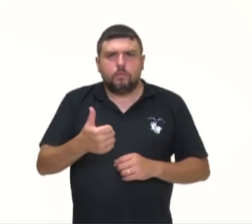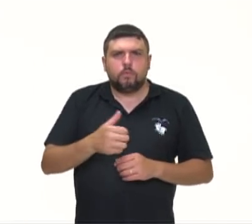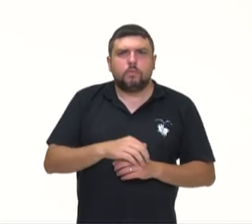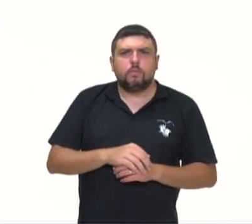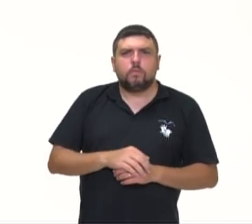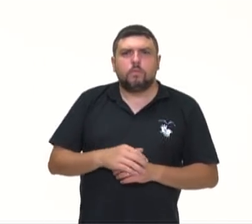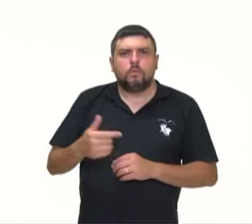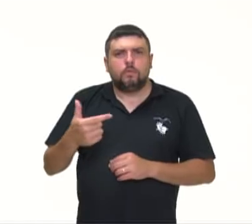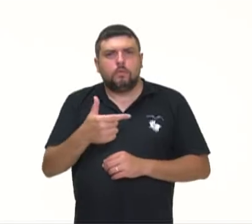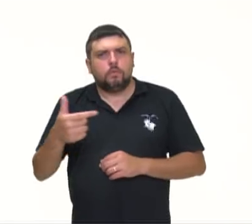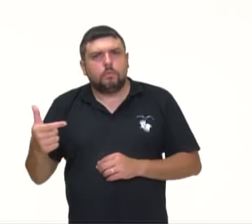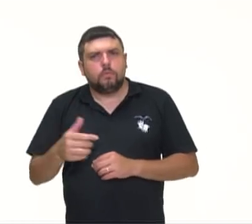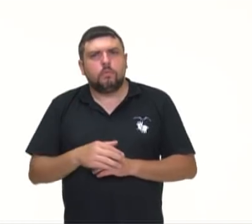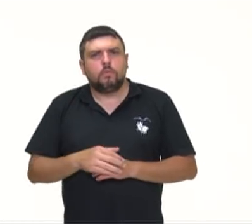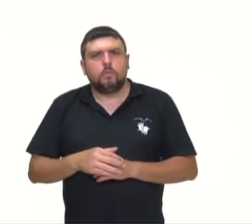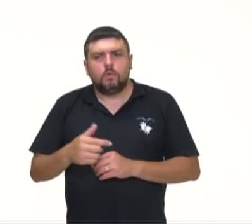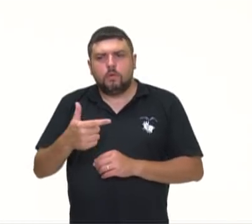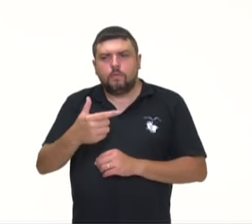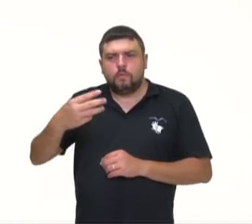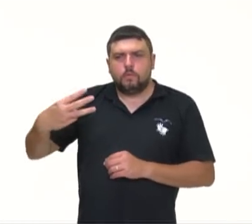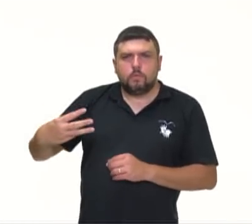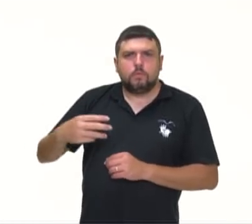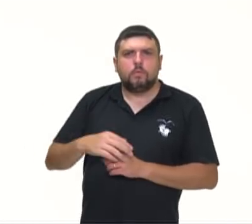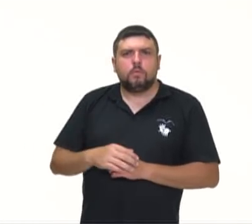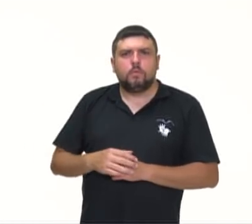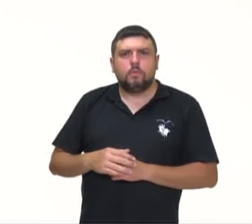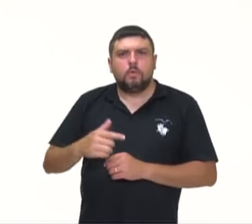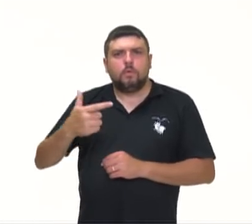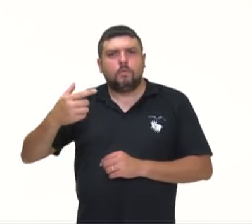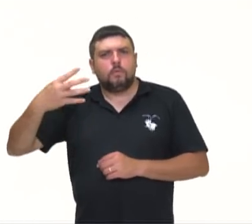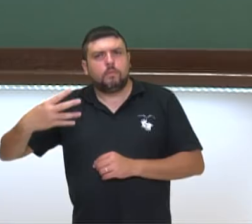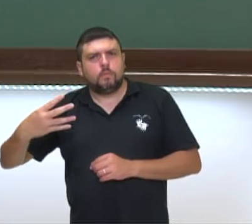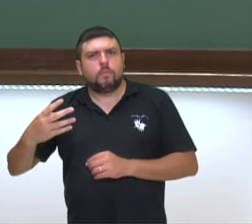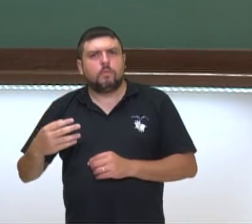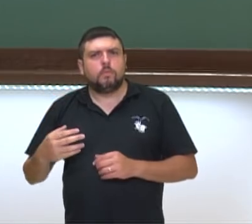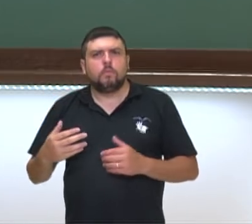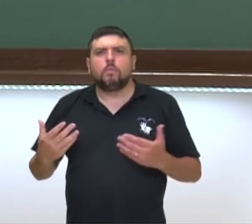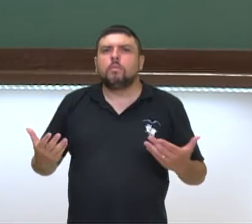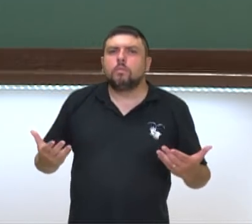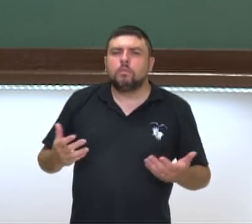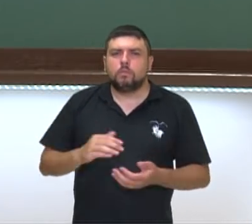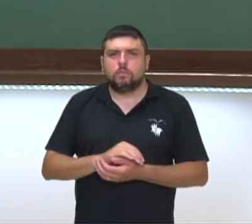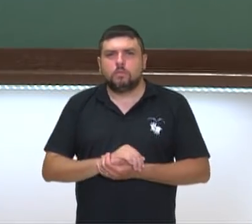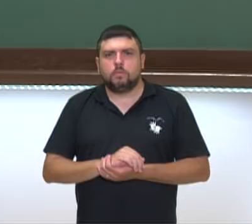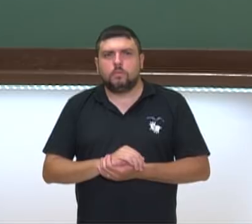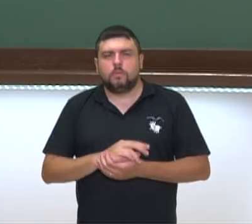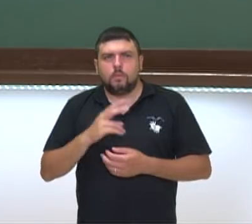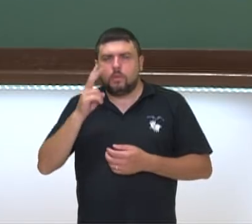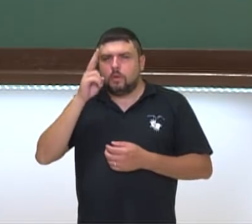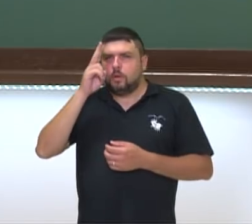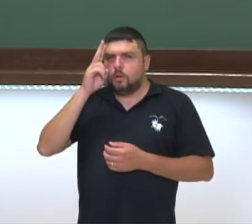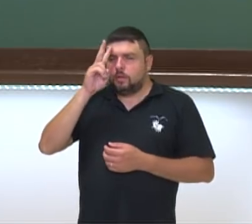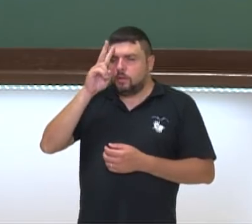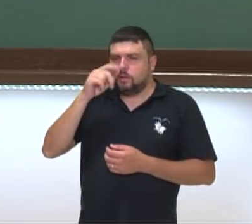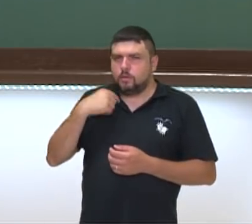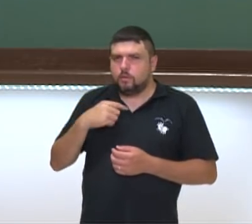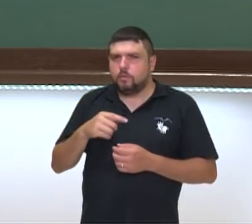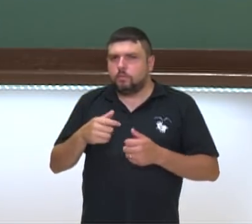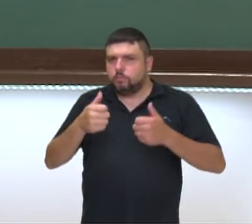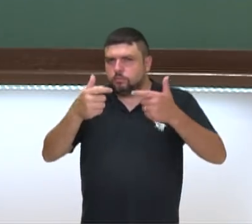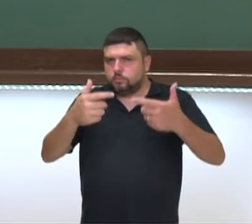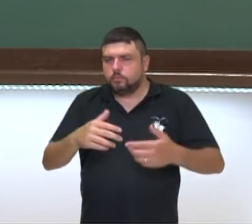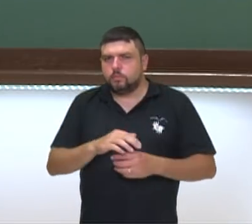aumento de 22%, um aumento de 23% ou um aumento de 24%. Lembro daquela questão inicial que eu coloquei para vocês. Será